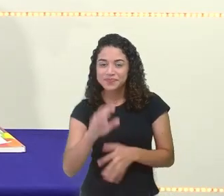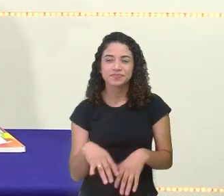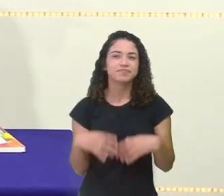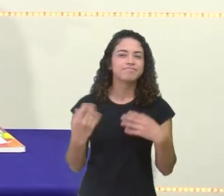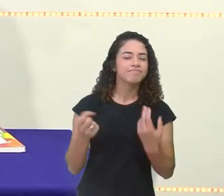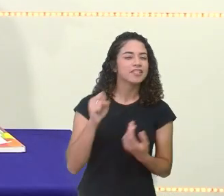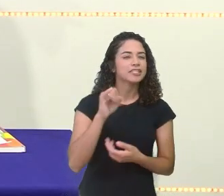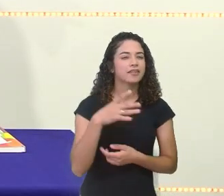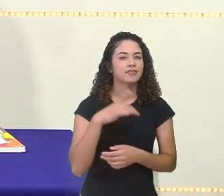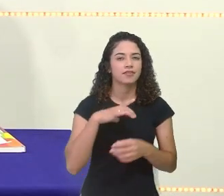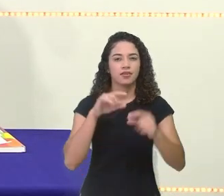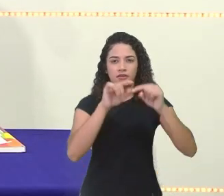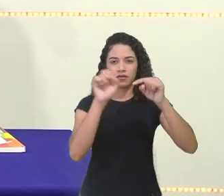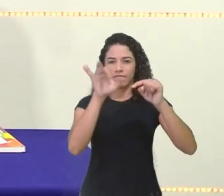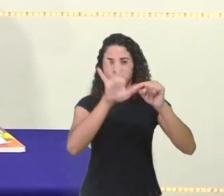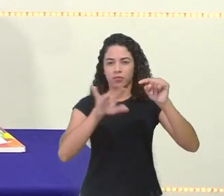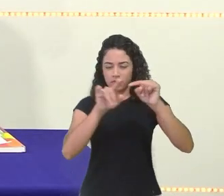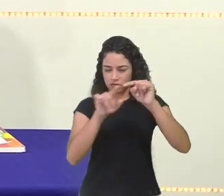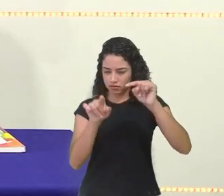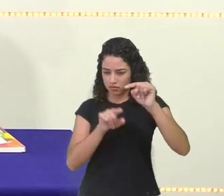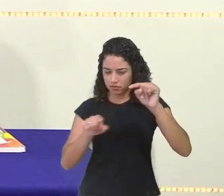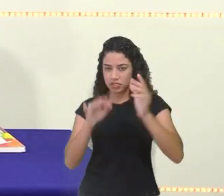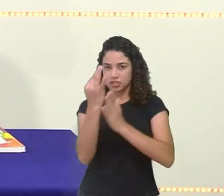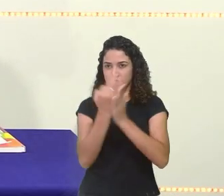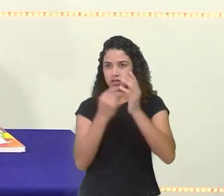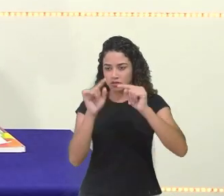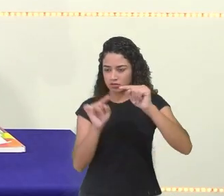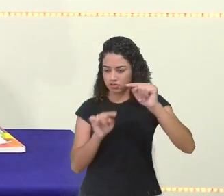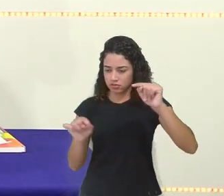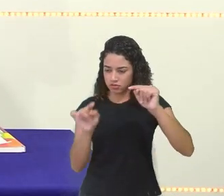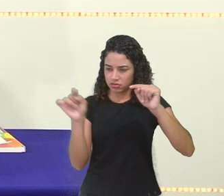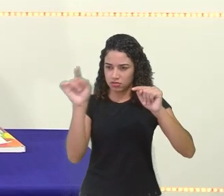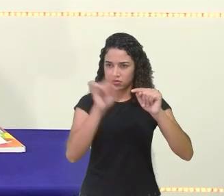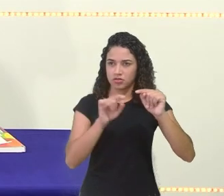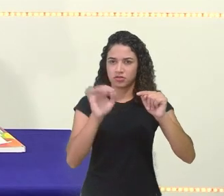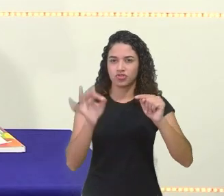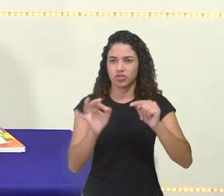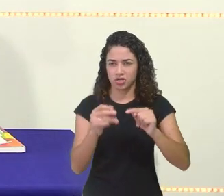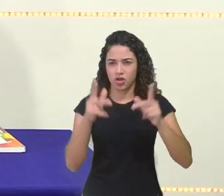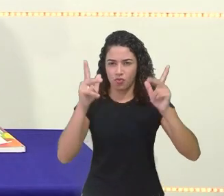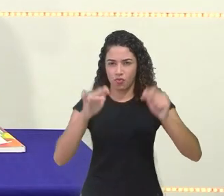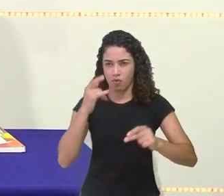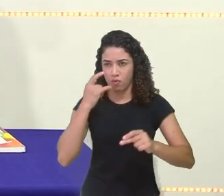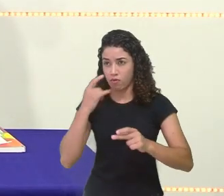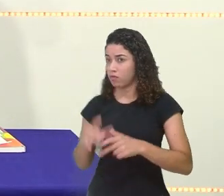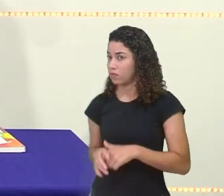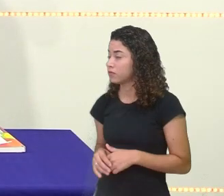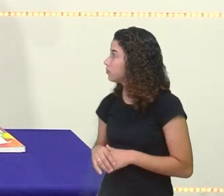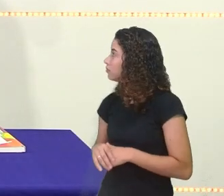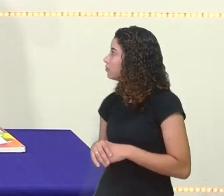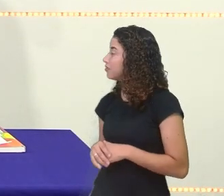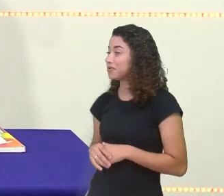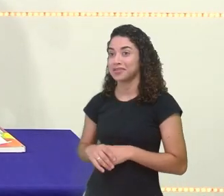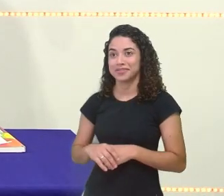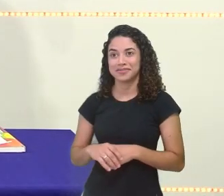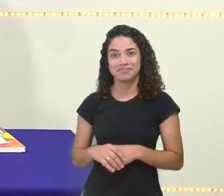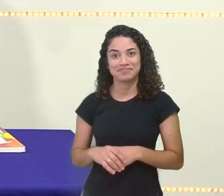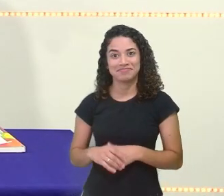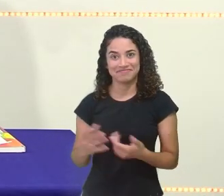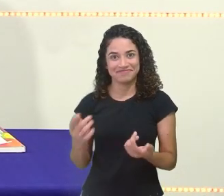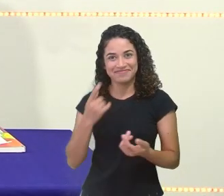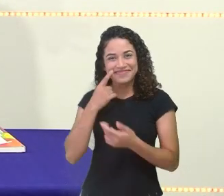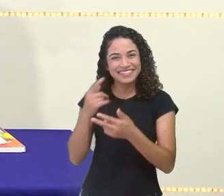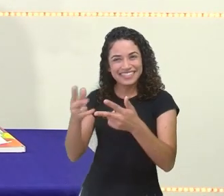ficasse no formato da xícara, como Fábio escreveu, será que ia ficar legal? Vamos verificar então? Olha só,